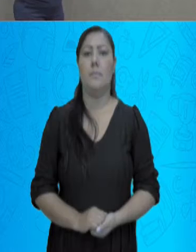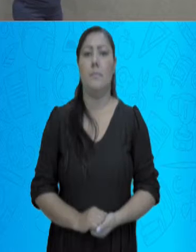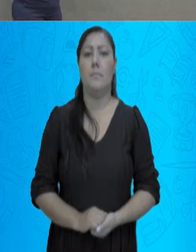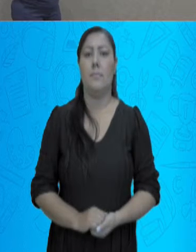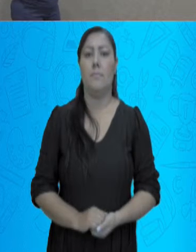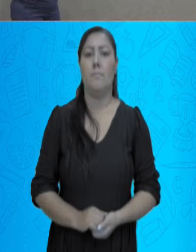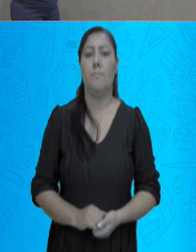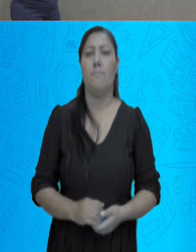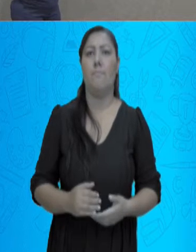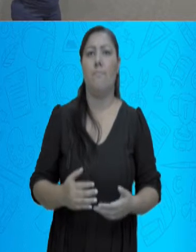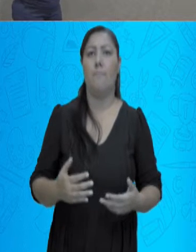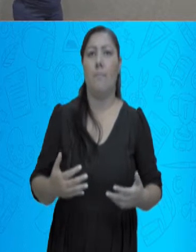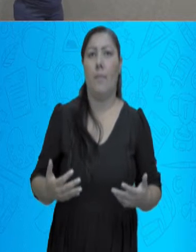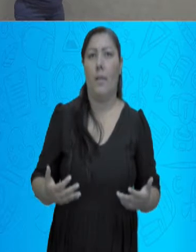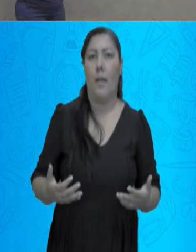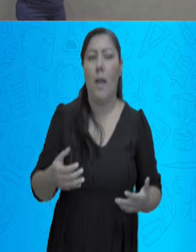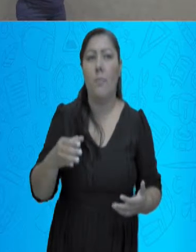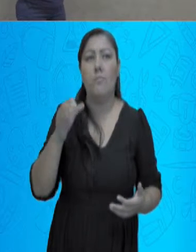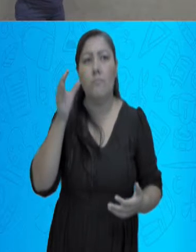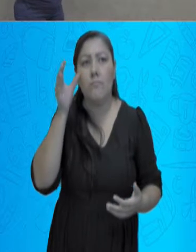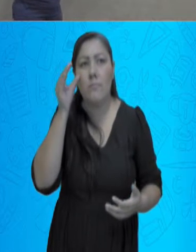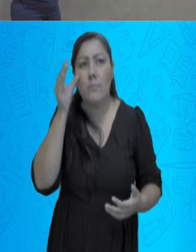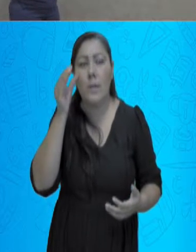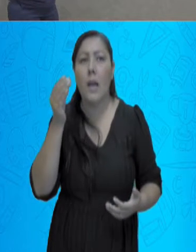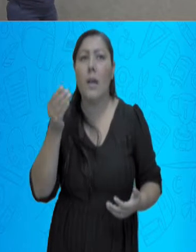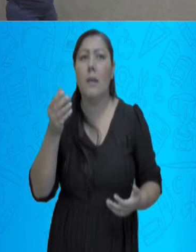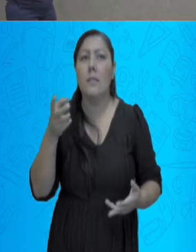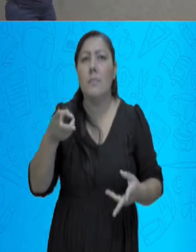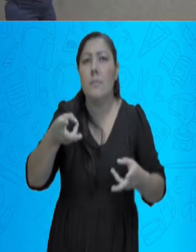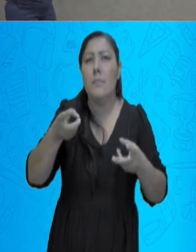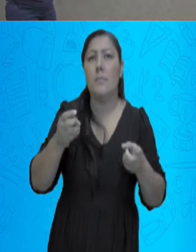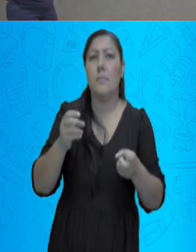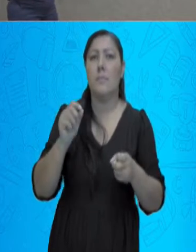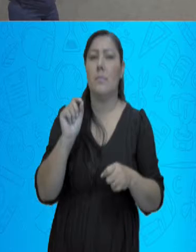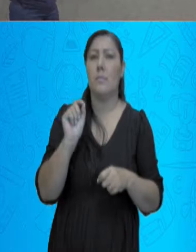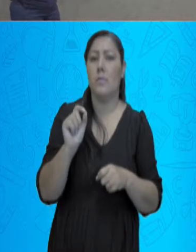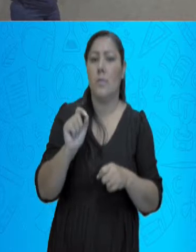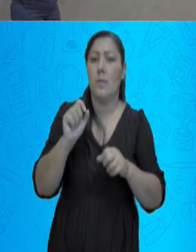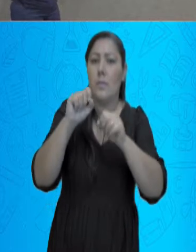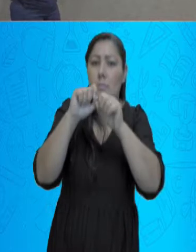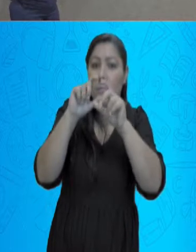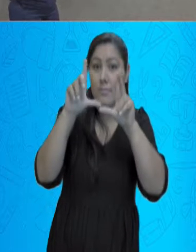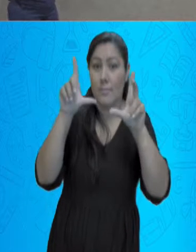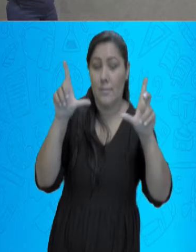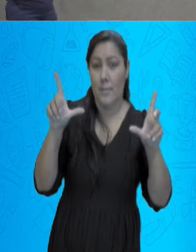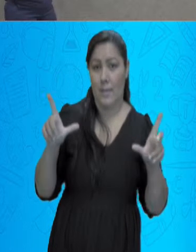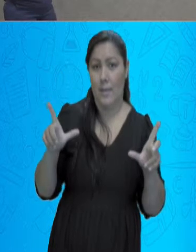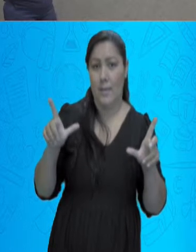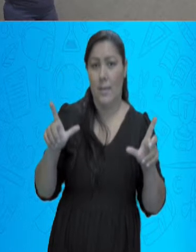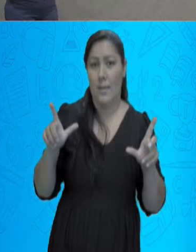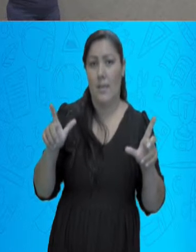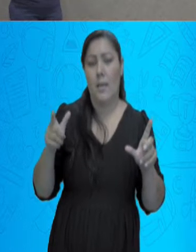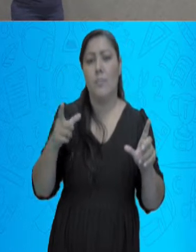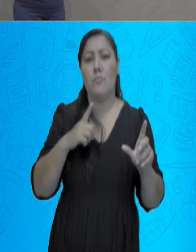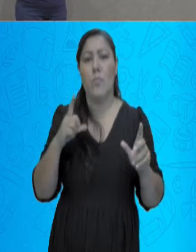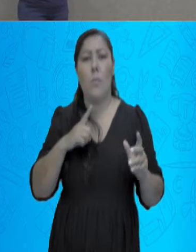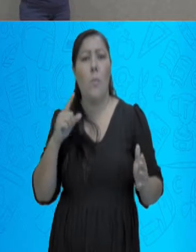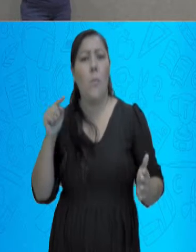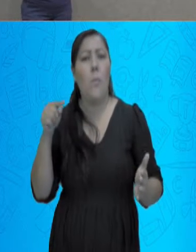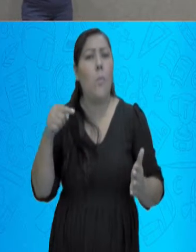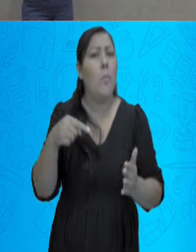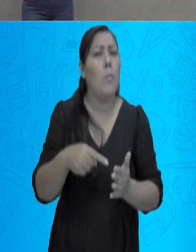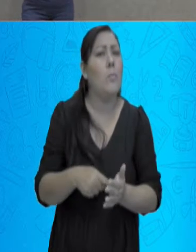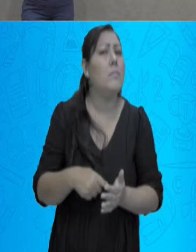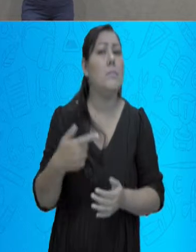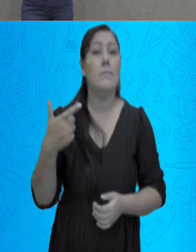É interessante perceber que esse cartaz teve um objetivo maior. Isso, um objetivo